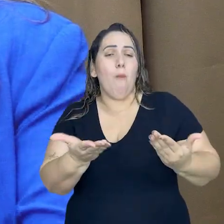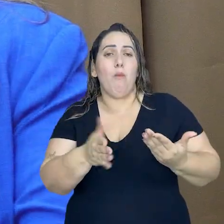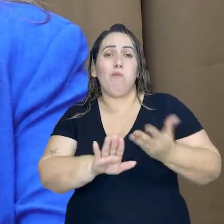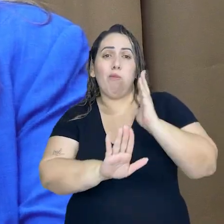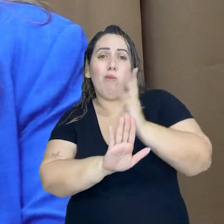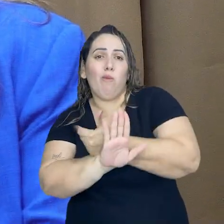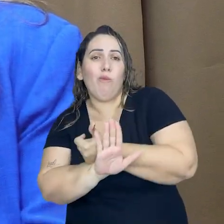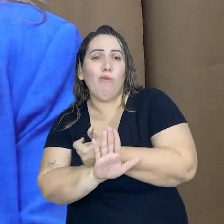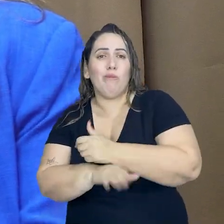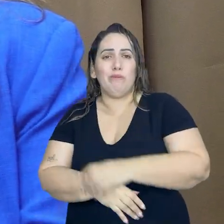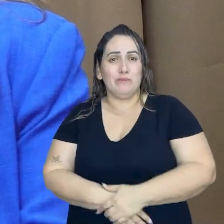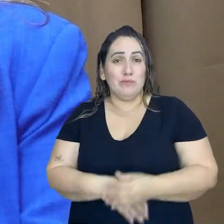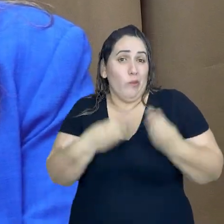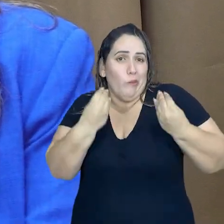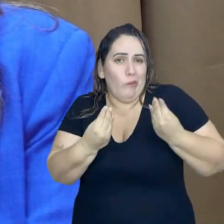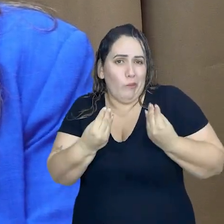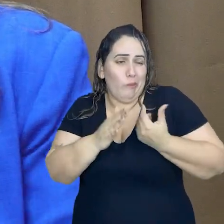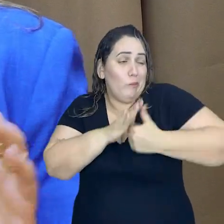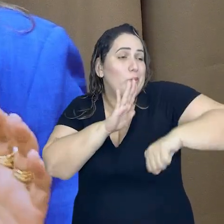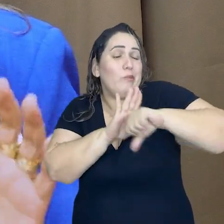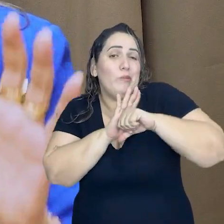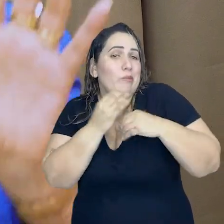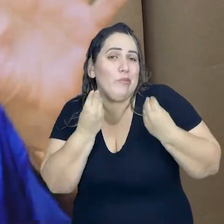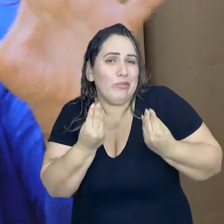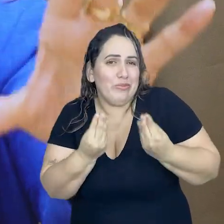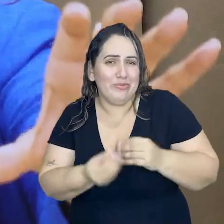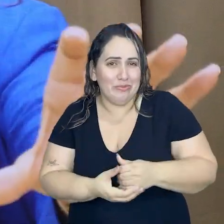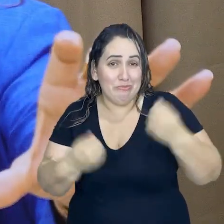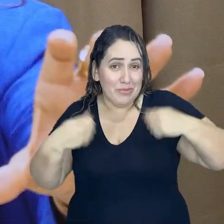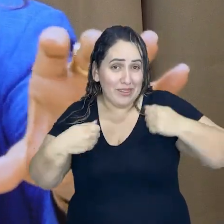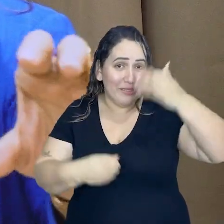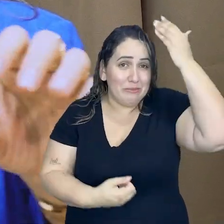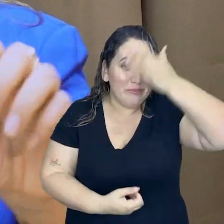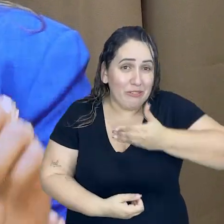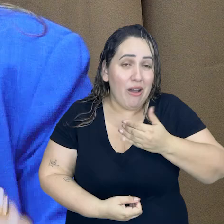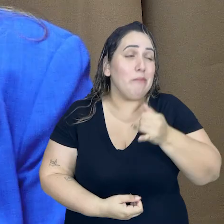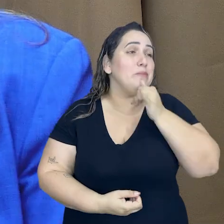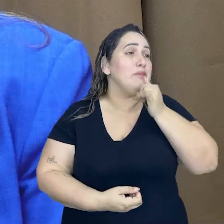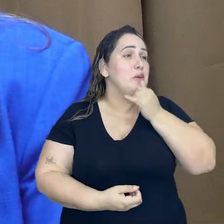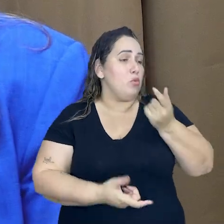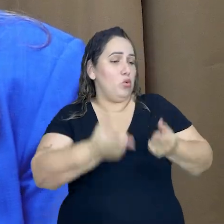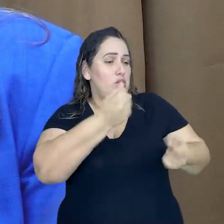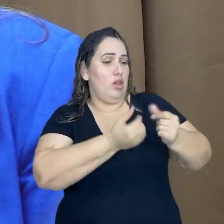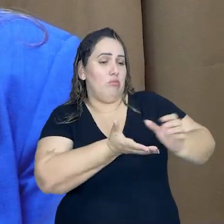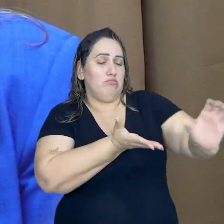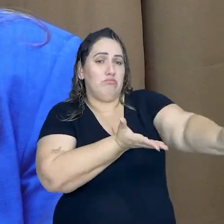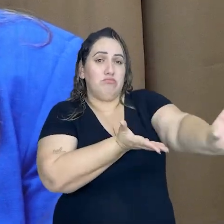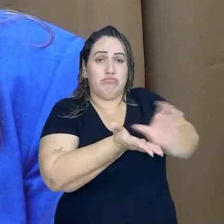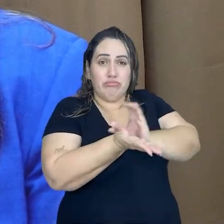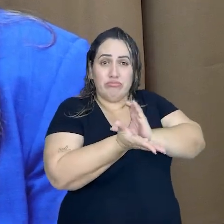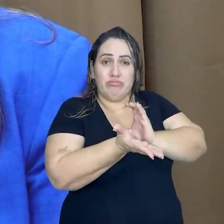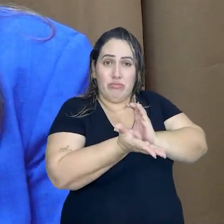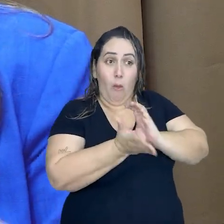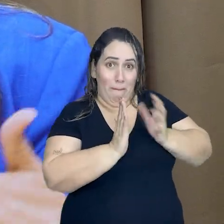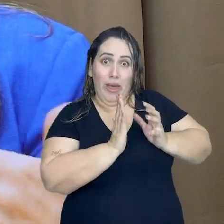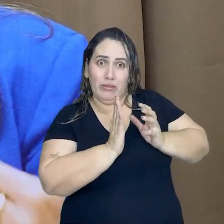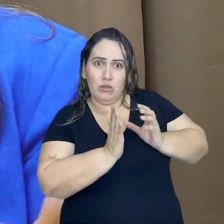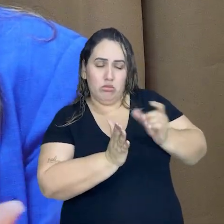sabe? No caso, você recebe o recurso e repassa totalmente esse recurso